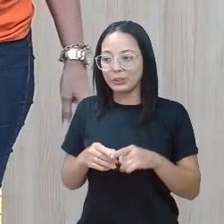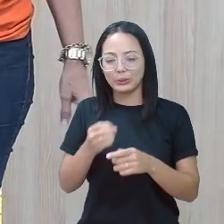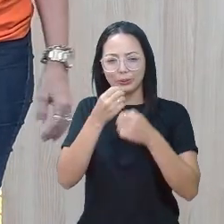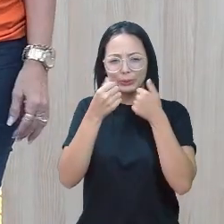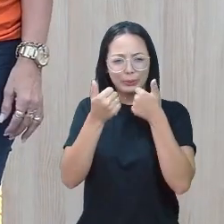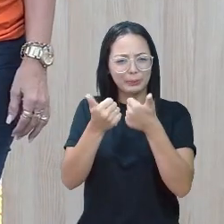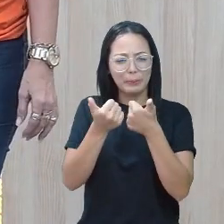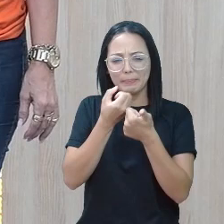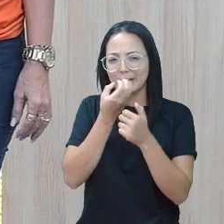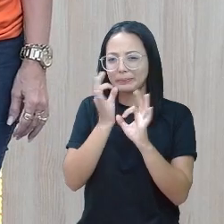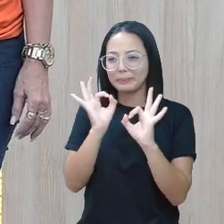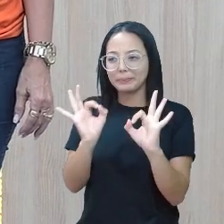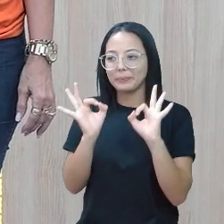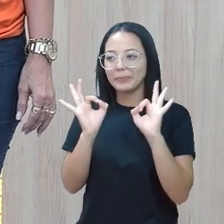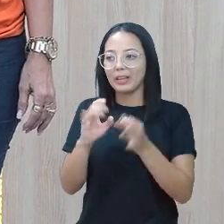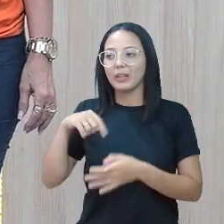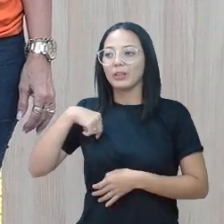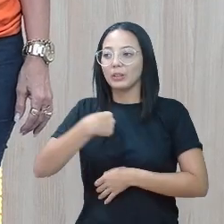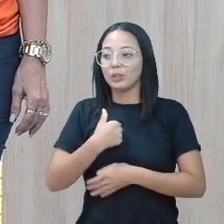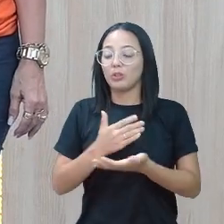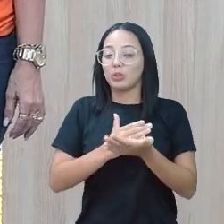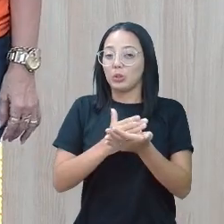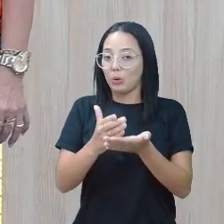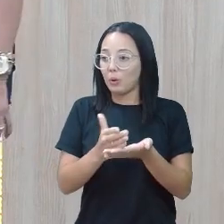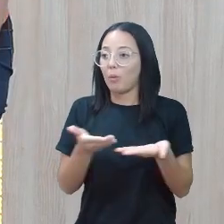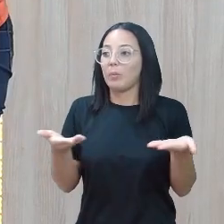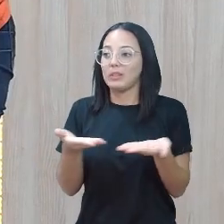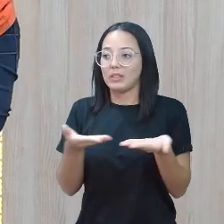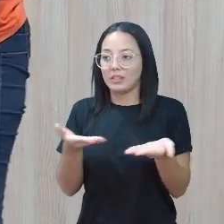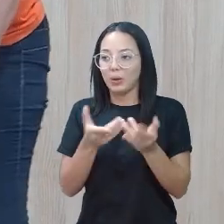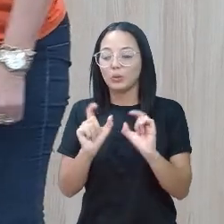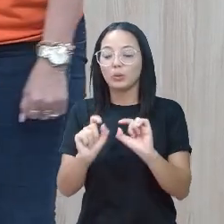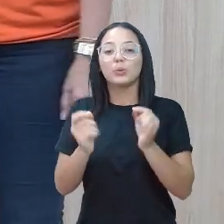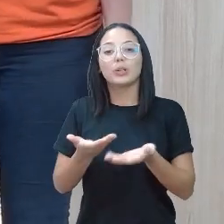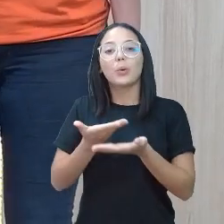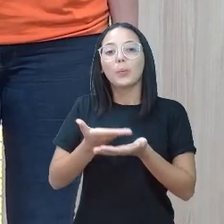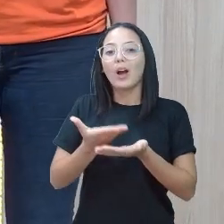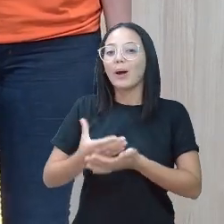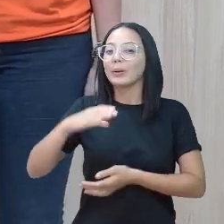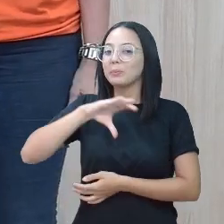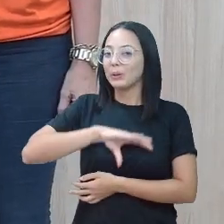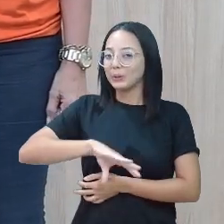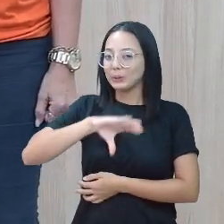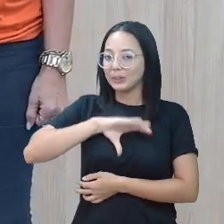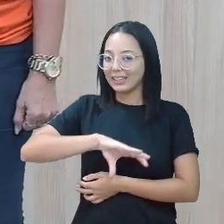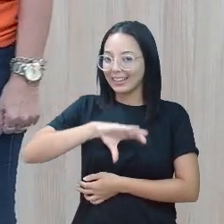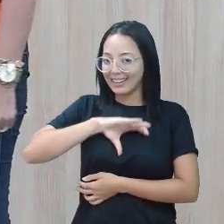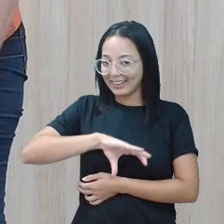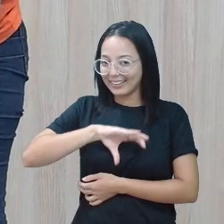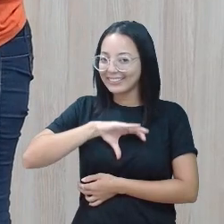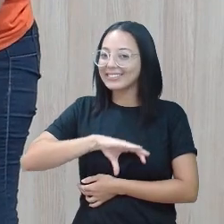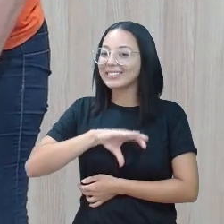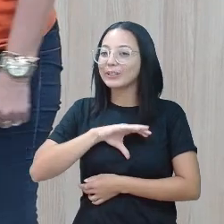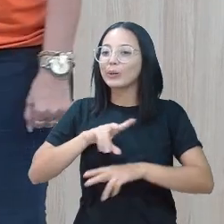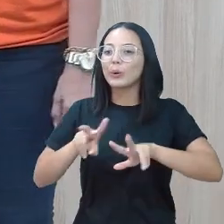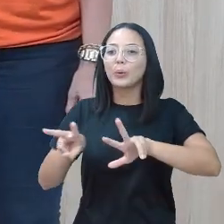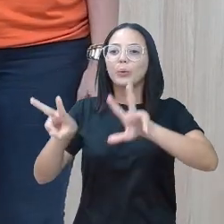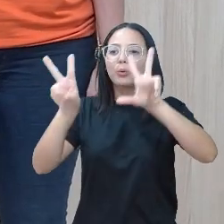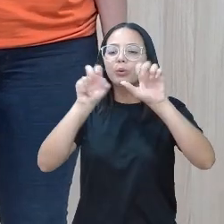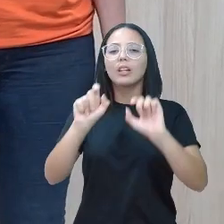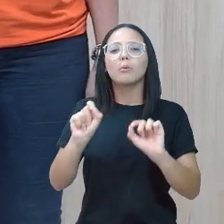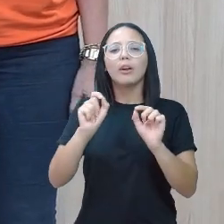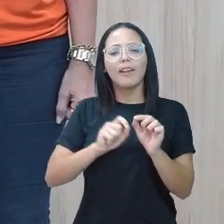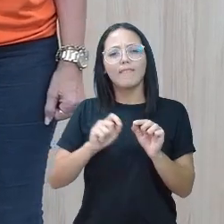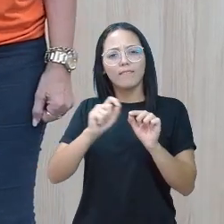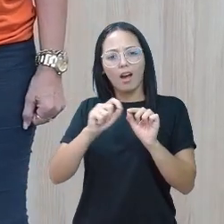bem, tá certo? Nós vamos iniciar hoje uma aula de língua portuguesa, tá? O tema